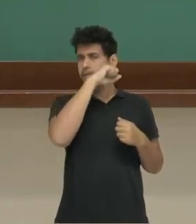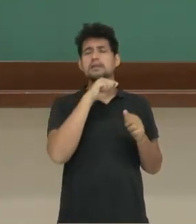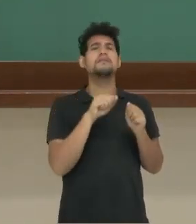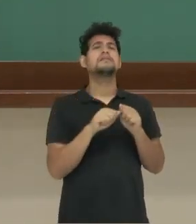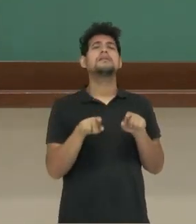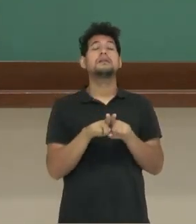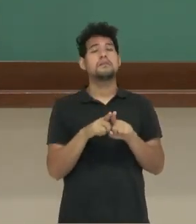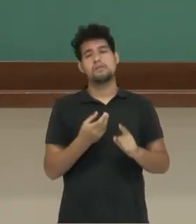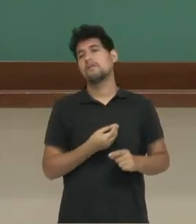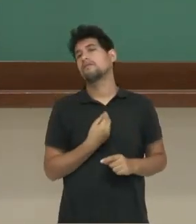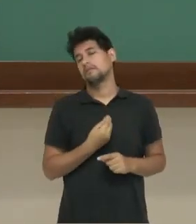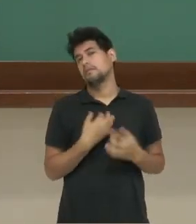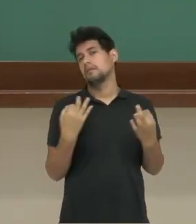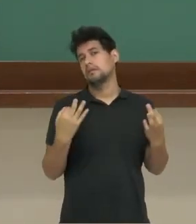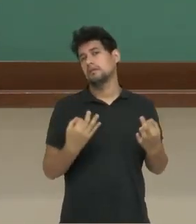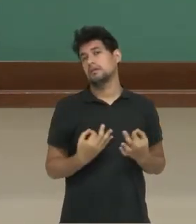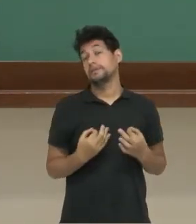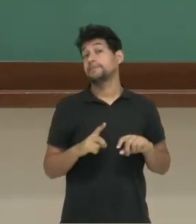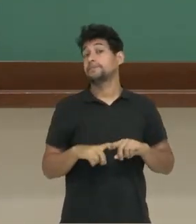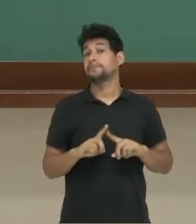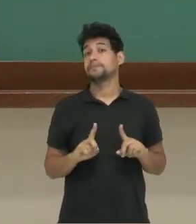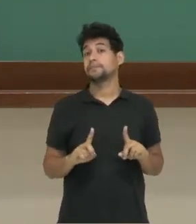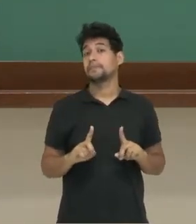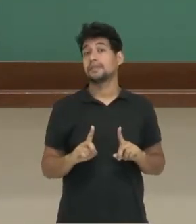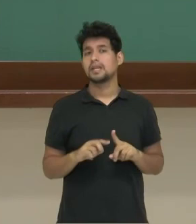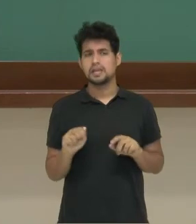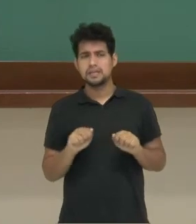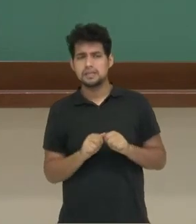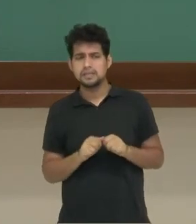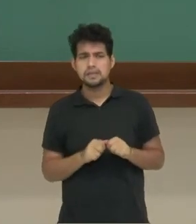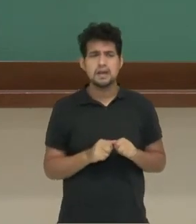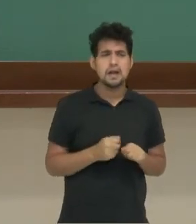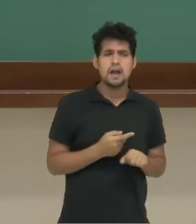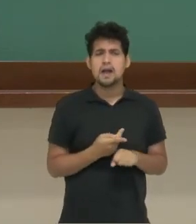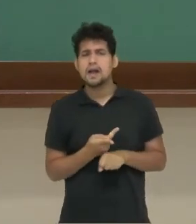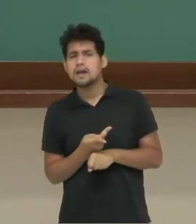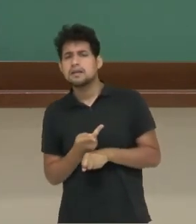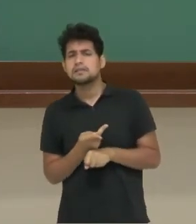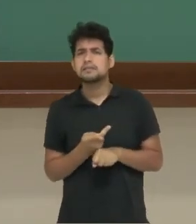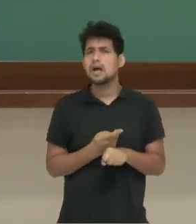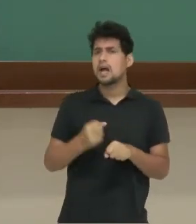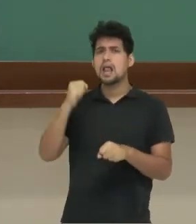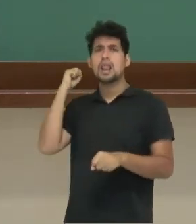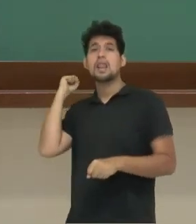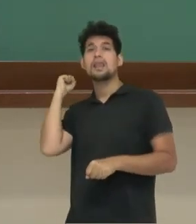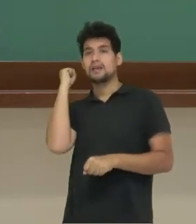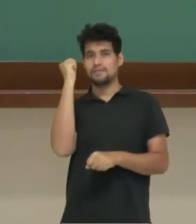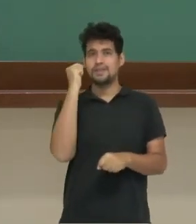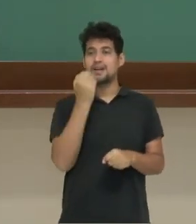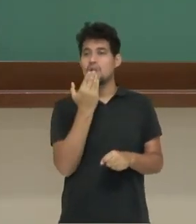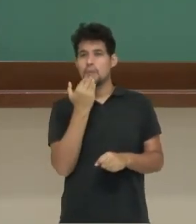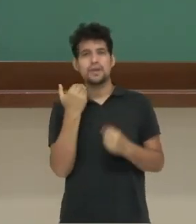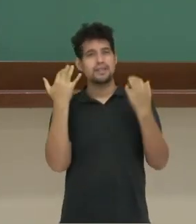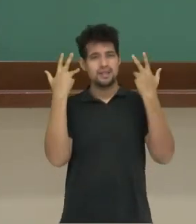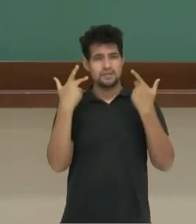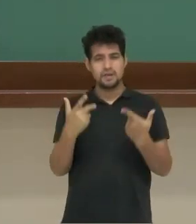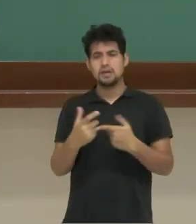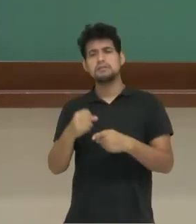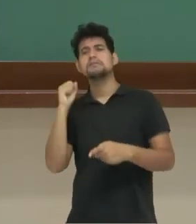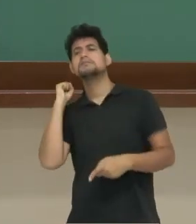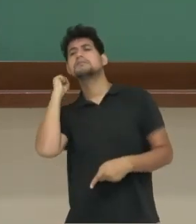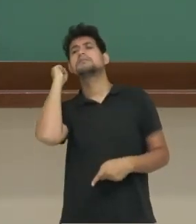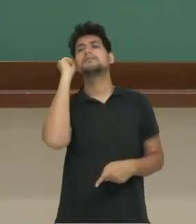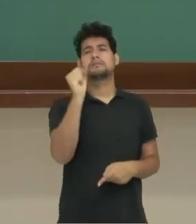para sobreviver. Entre eles, caçar com uma lança, tá? Então a ideia do dardo, da prova do dardo,